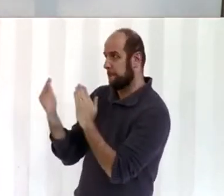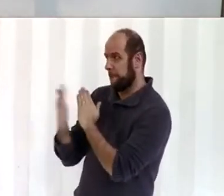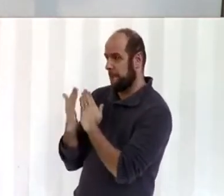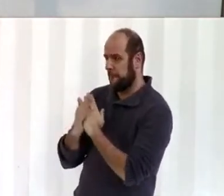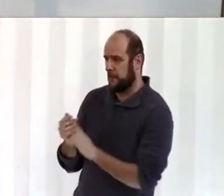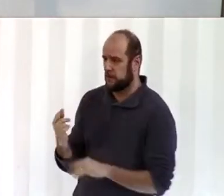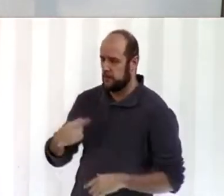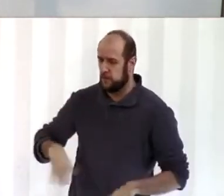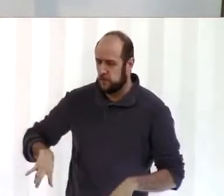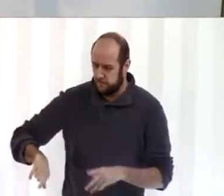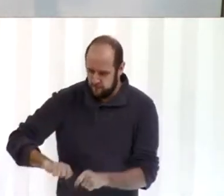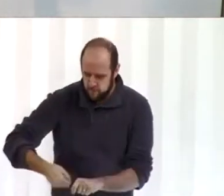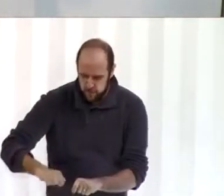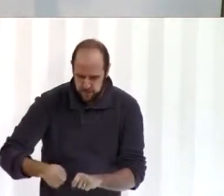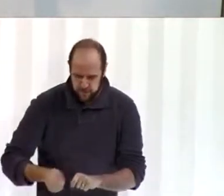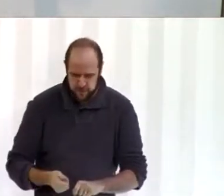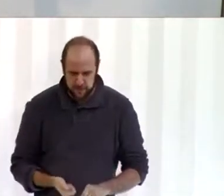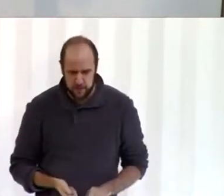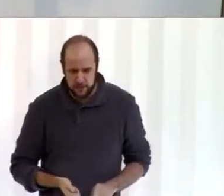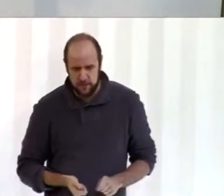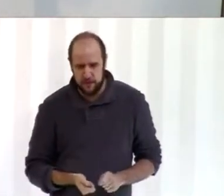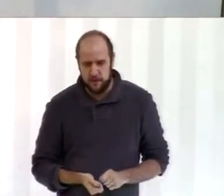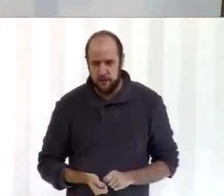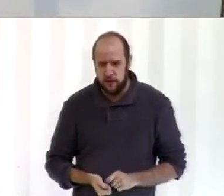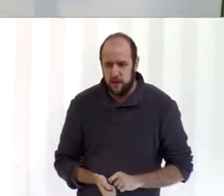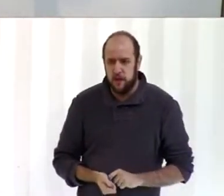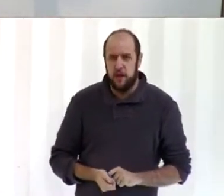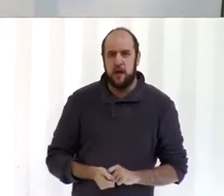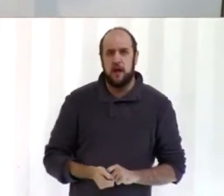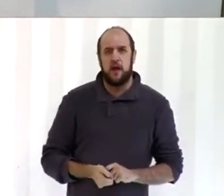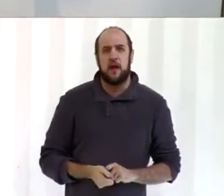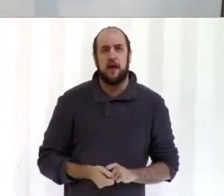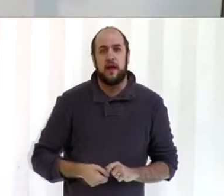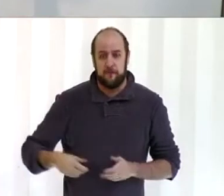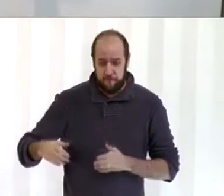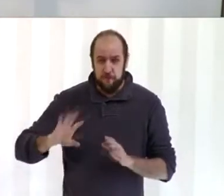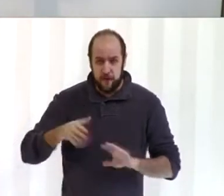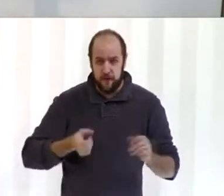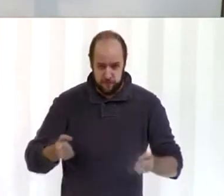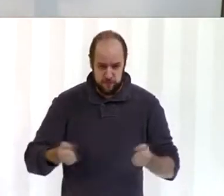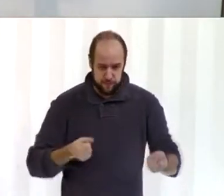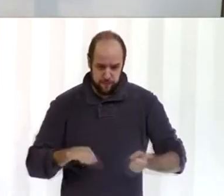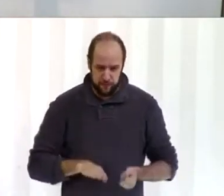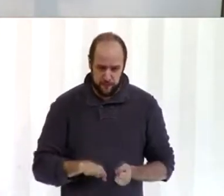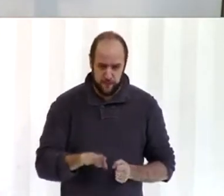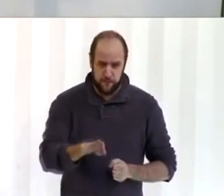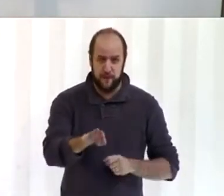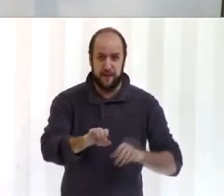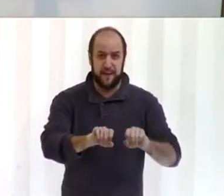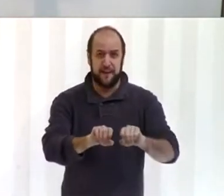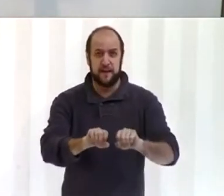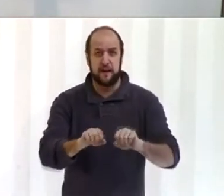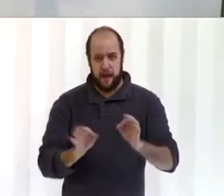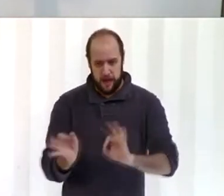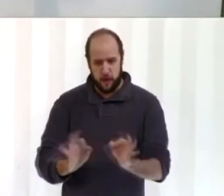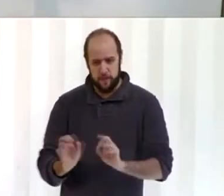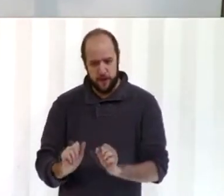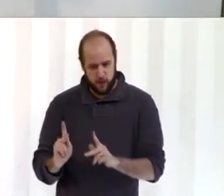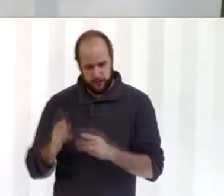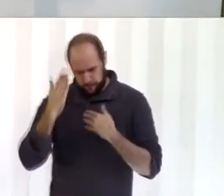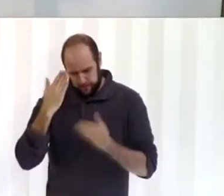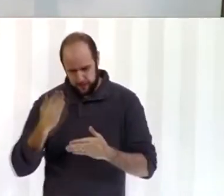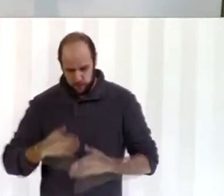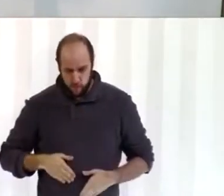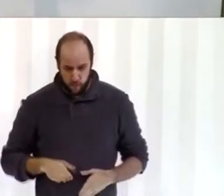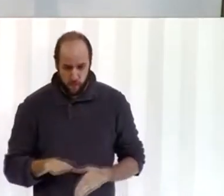carroça e continua. 50 metros à frente, a outra roda quebra. Agora não tem mais como a gente mexer nisso.